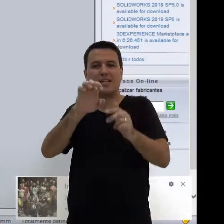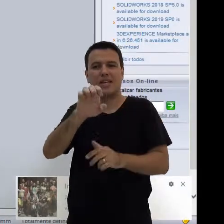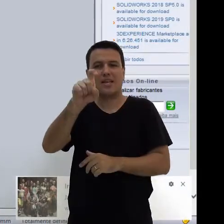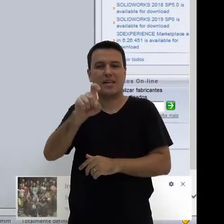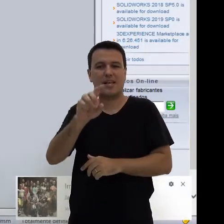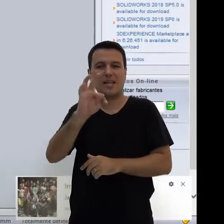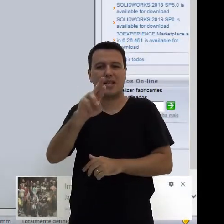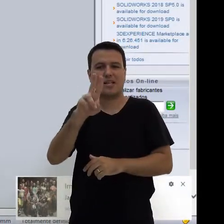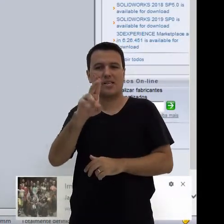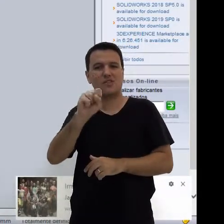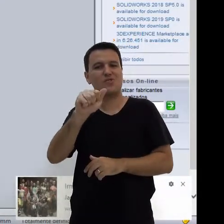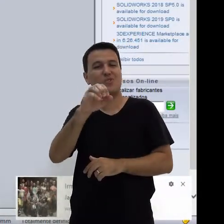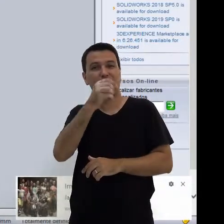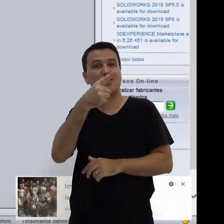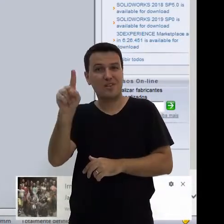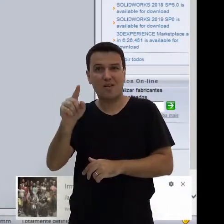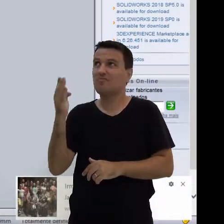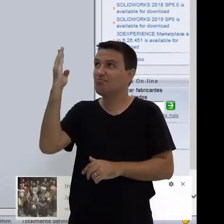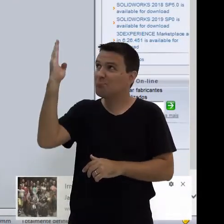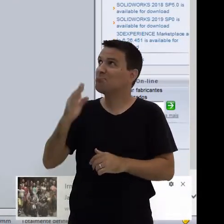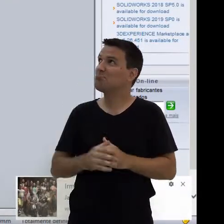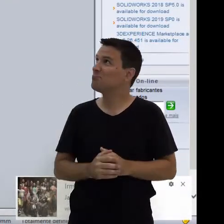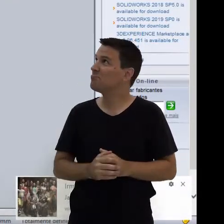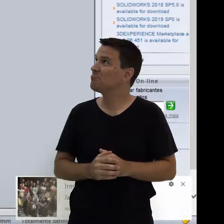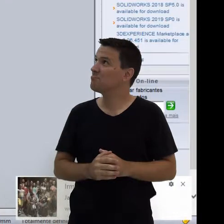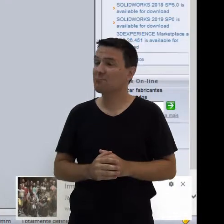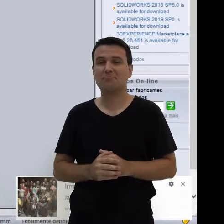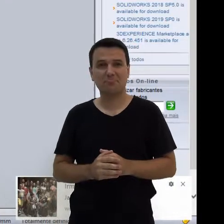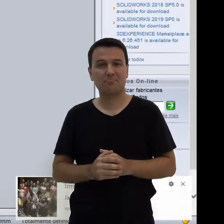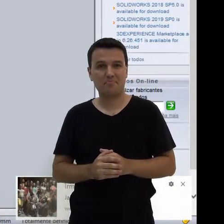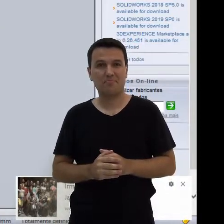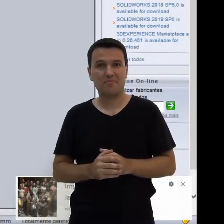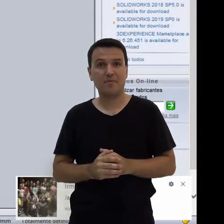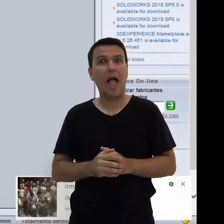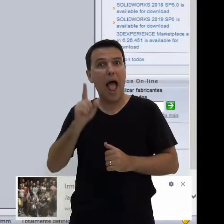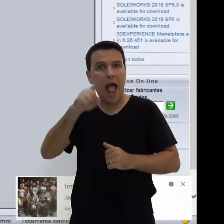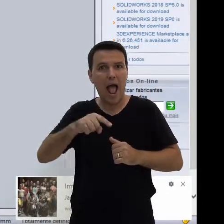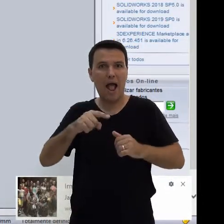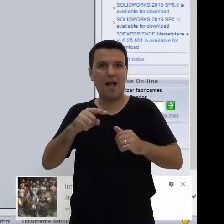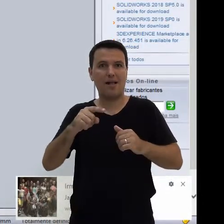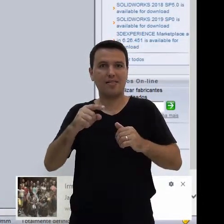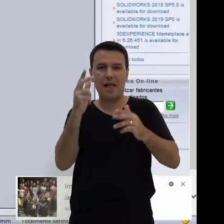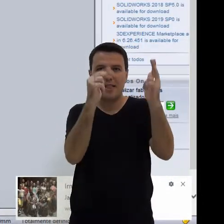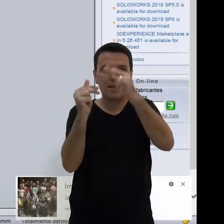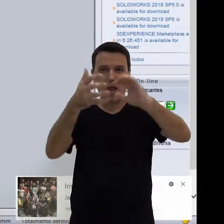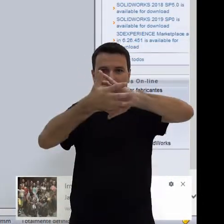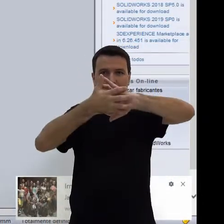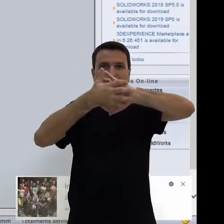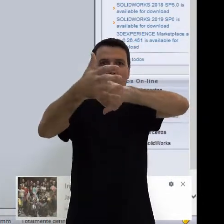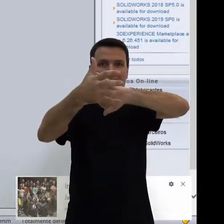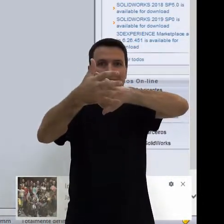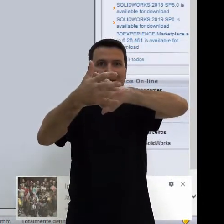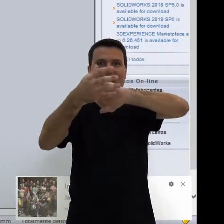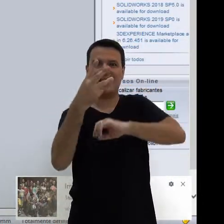primeira ferramenta, que é o ressalto base extrudado. E nós vamos com isso dar um volume à peça. A peça agora passa a